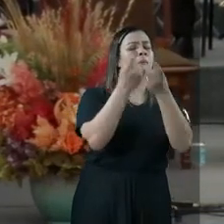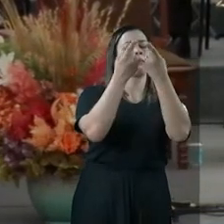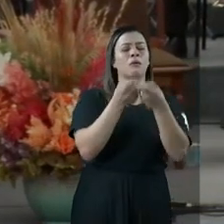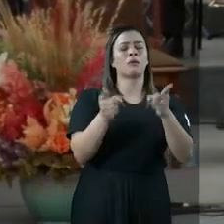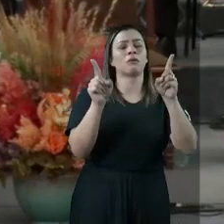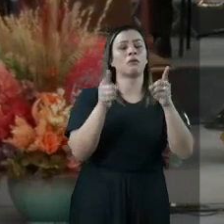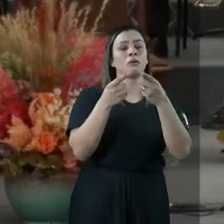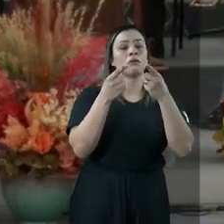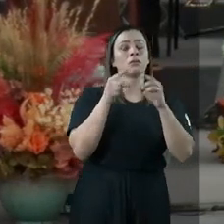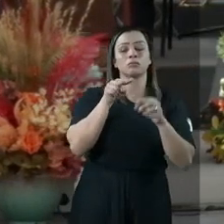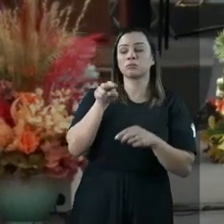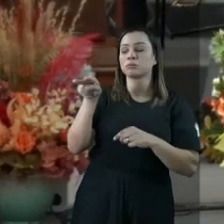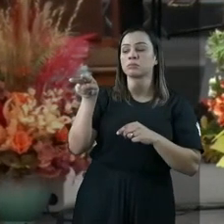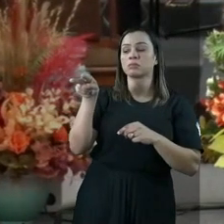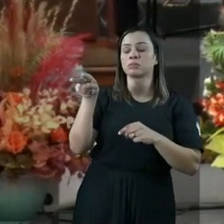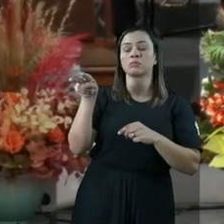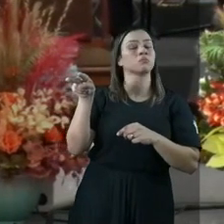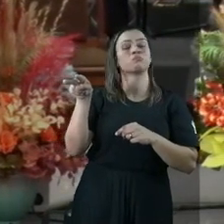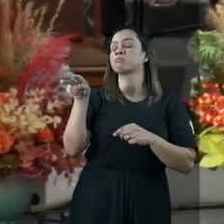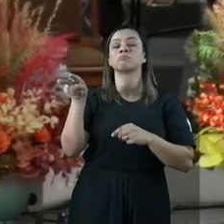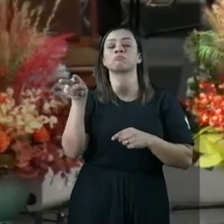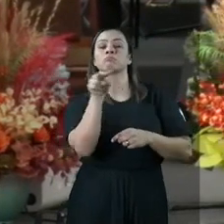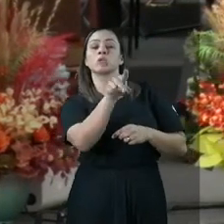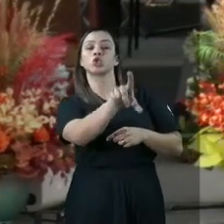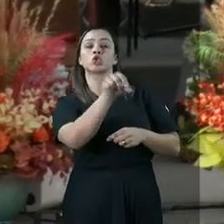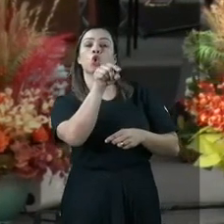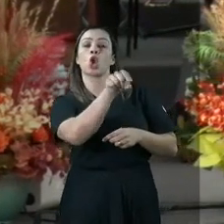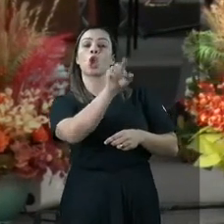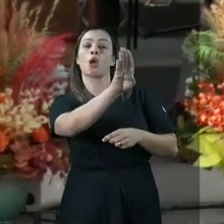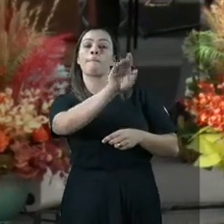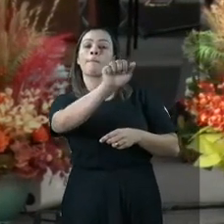Mas quando tiveram a oportunidade de escolher por ele, escolheram Barrabás.